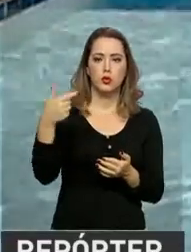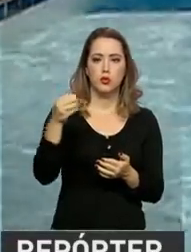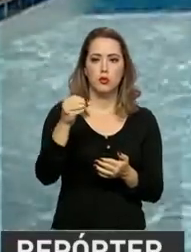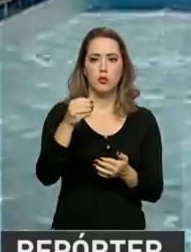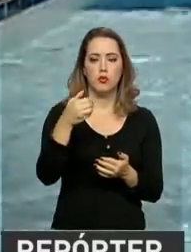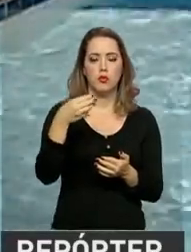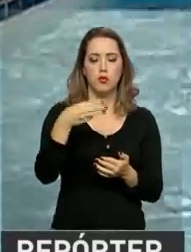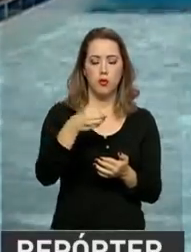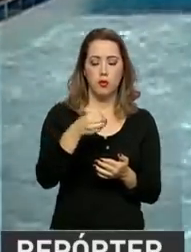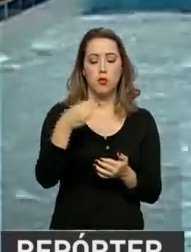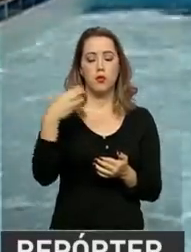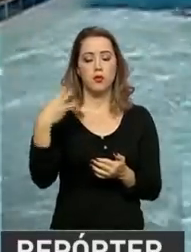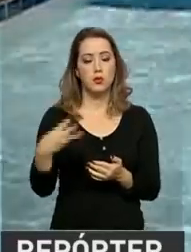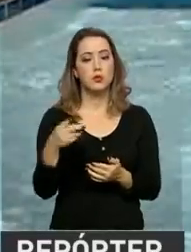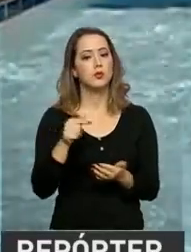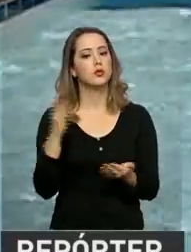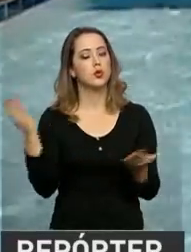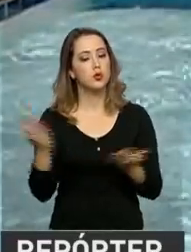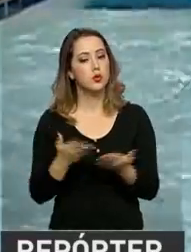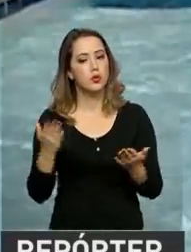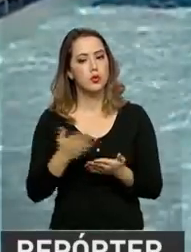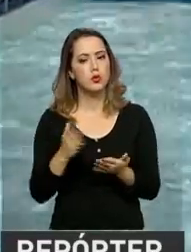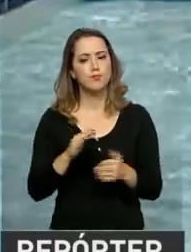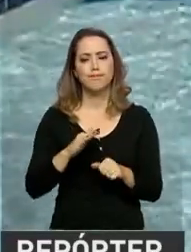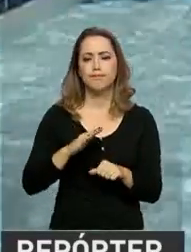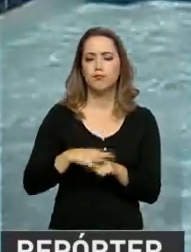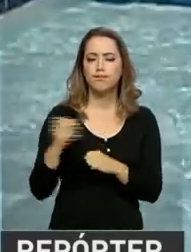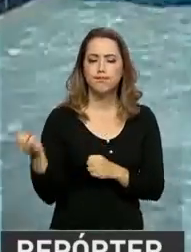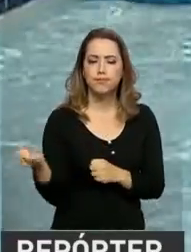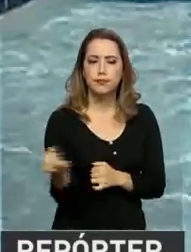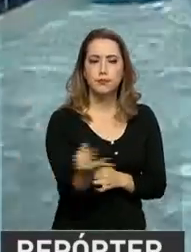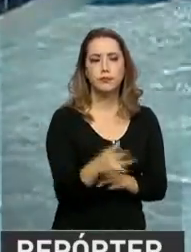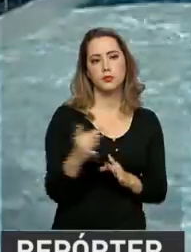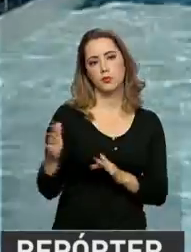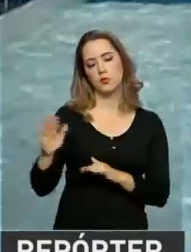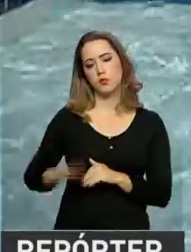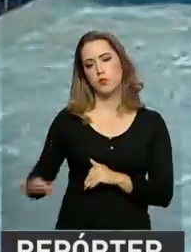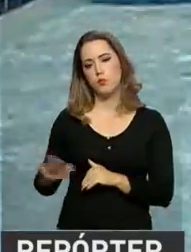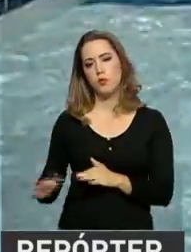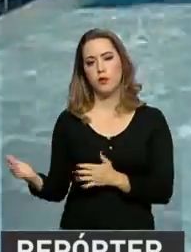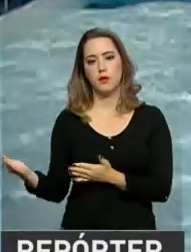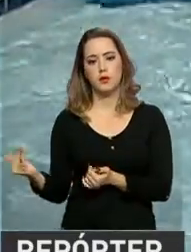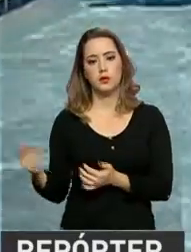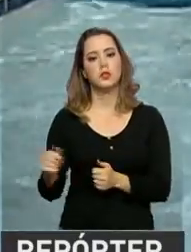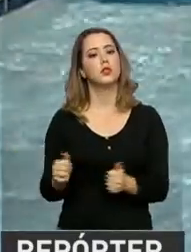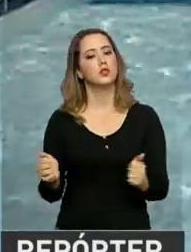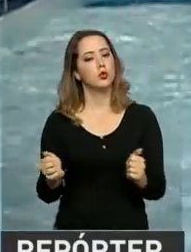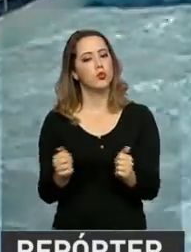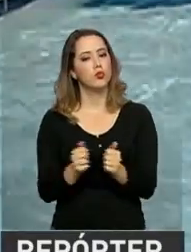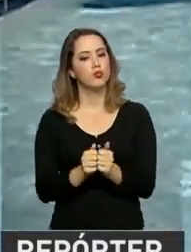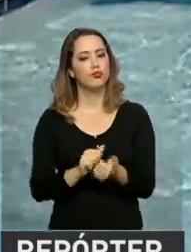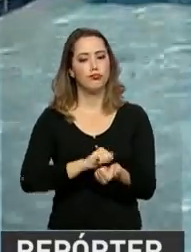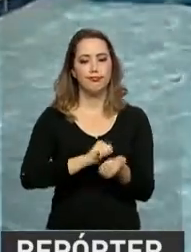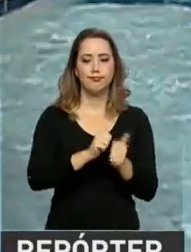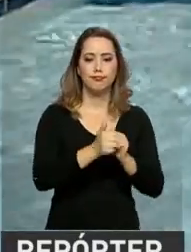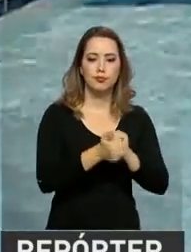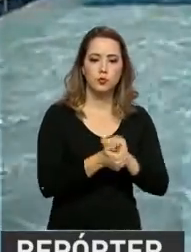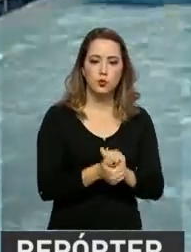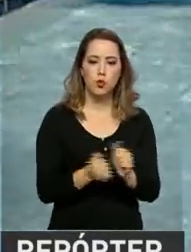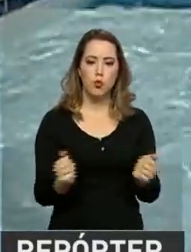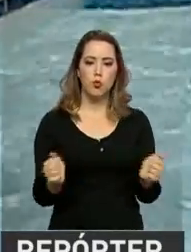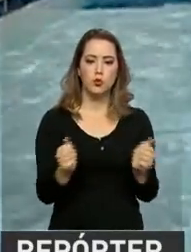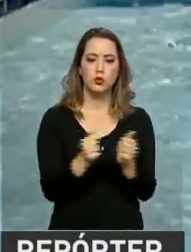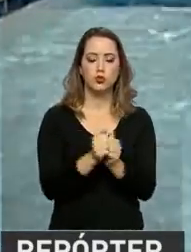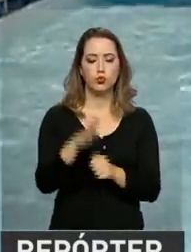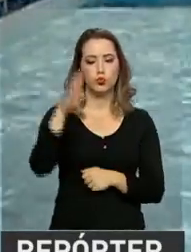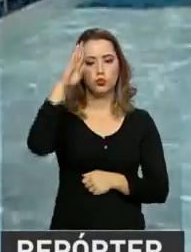16.000 crianças e adolescentes em todo o Brasil que passaram a incorporar a prática esportiva na rotina com do exército